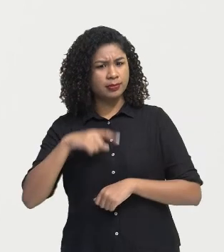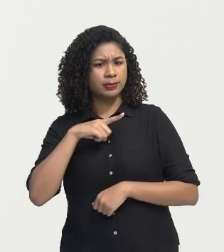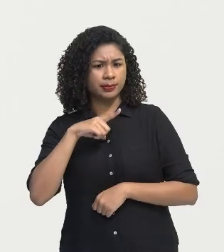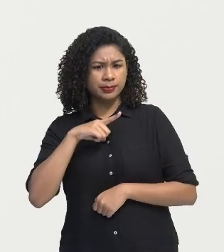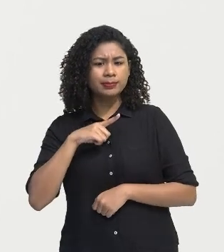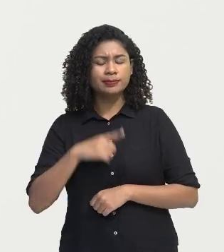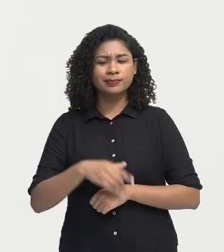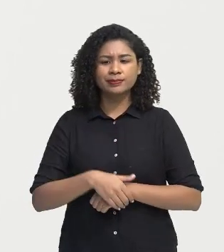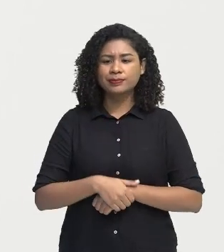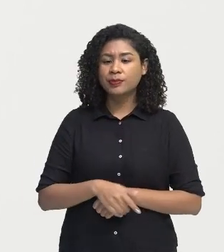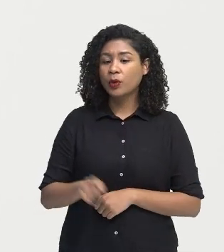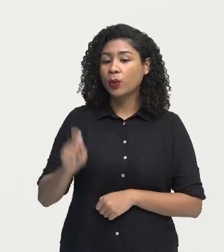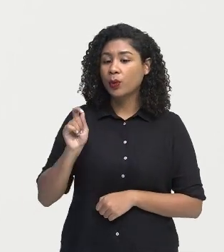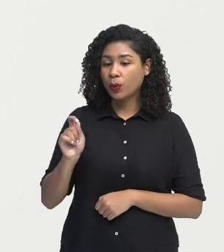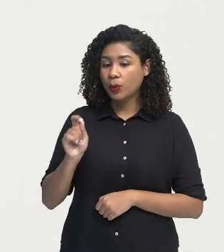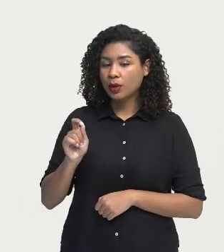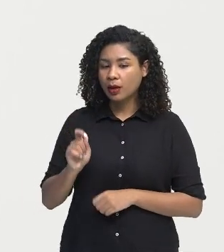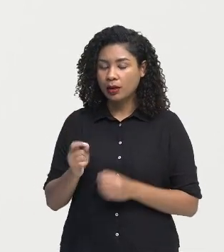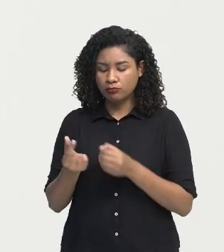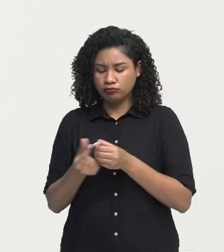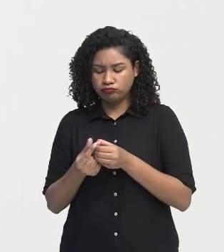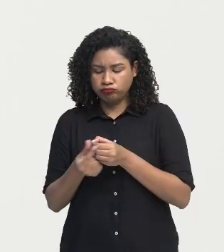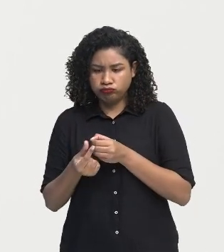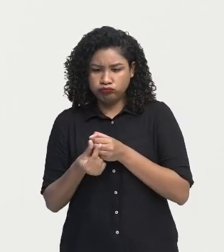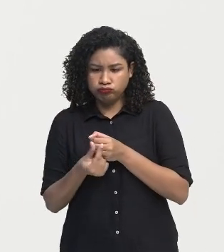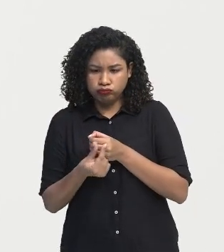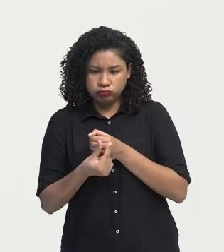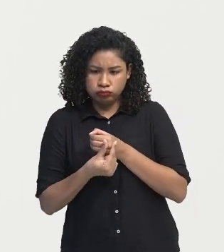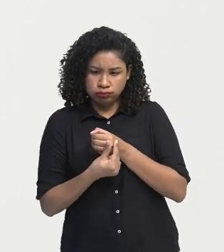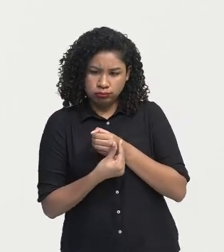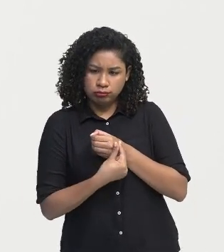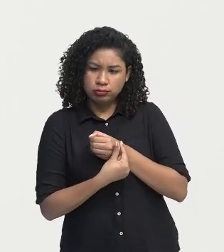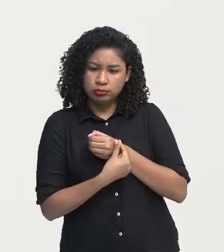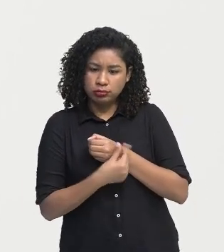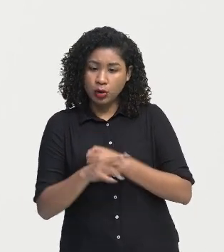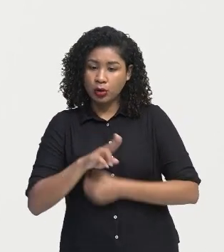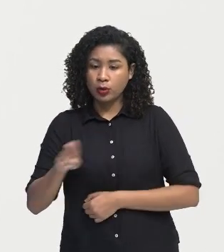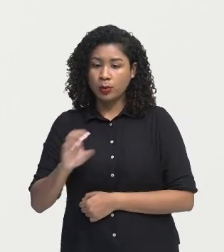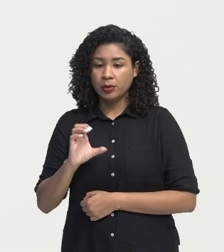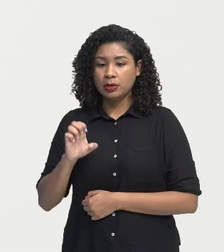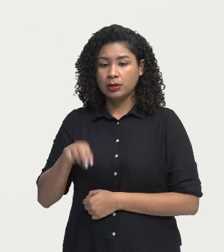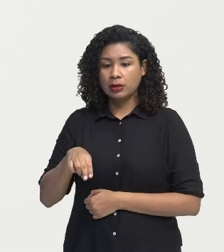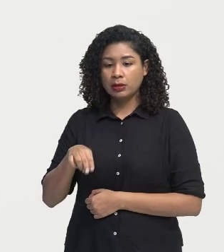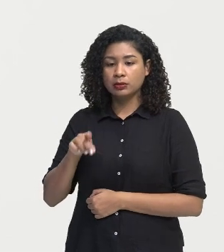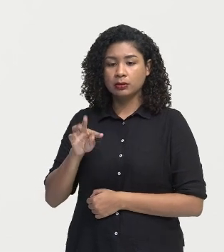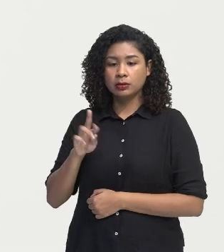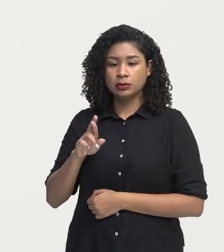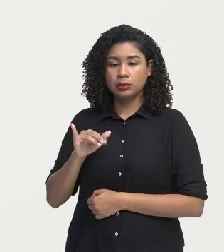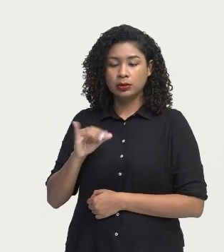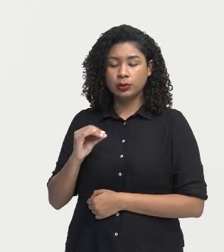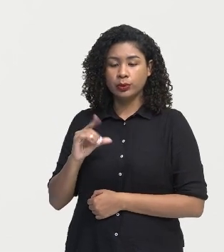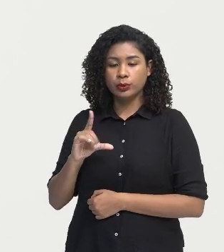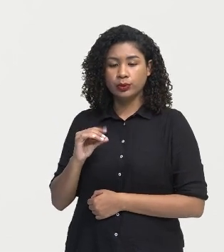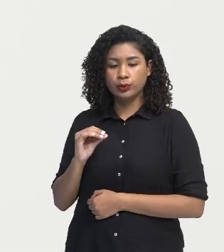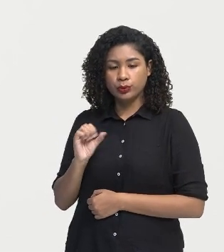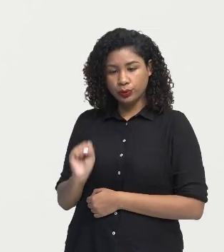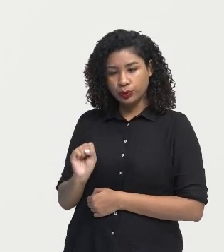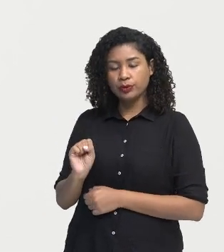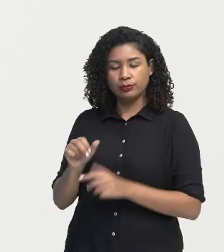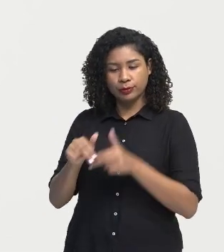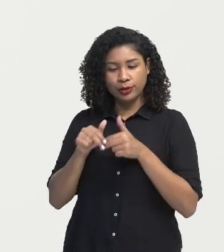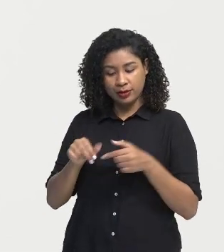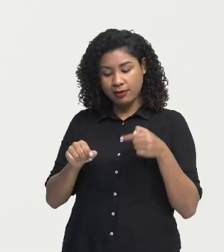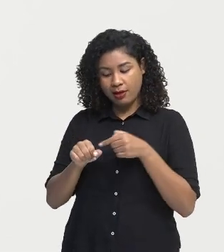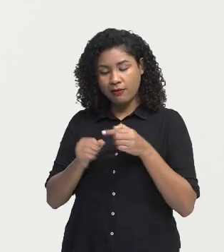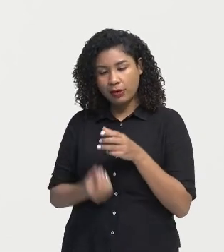consequentemente, ela também possui centríolos, né? Então, o centríolo que vai dar aqui, ó, origem a esses flagelos que